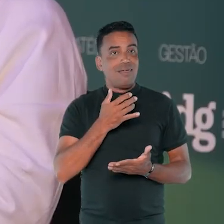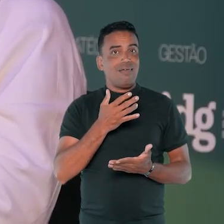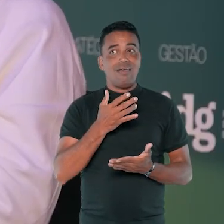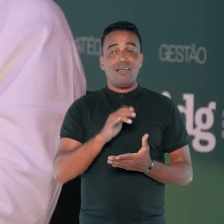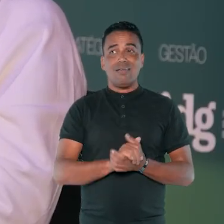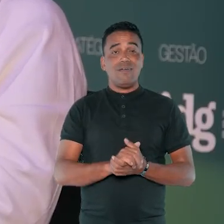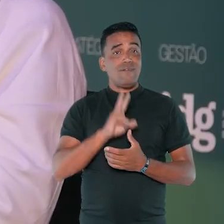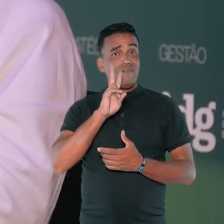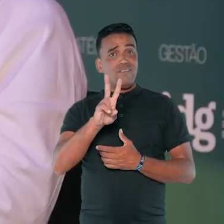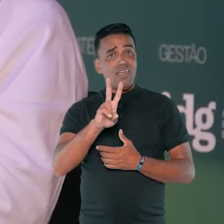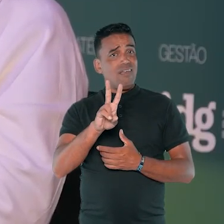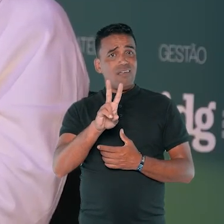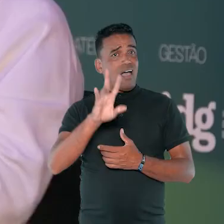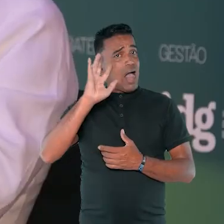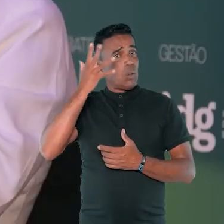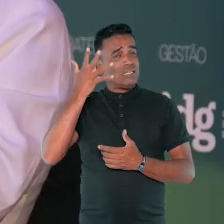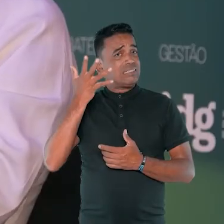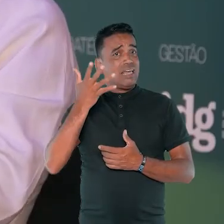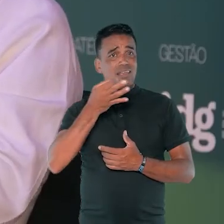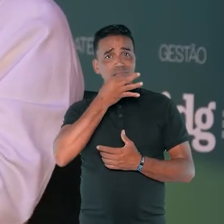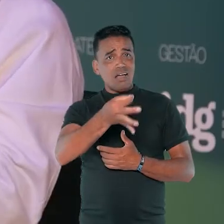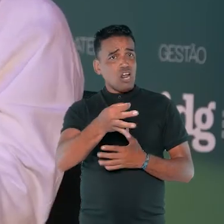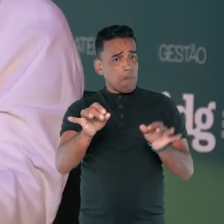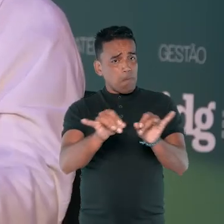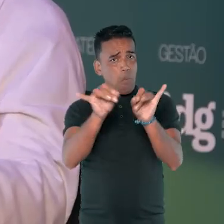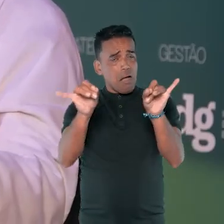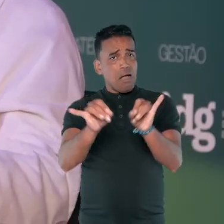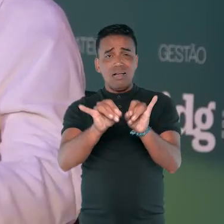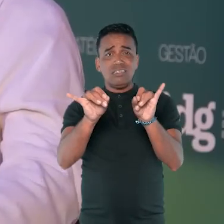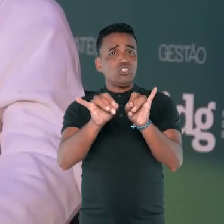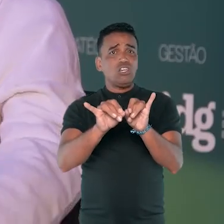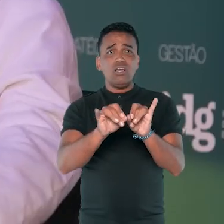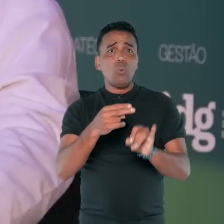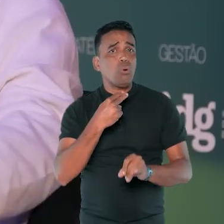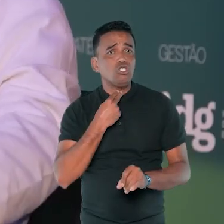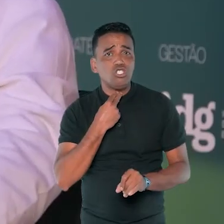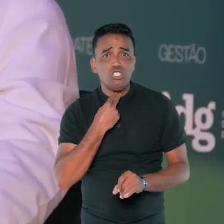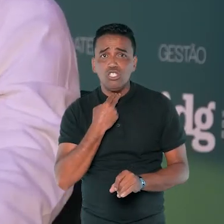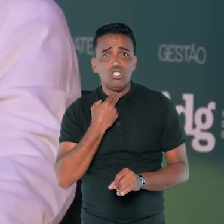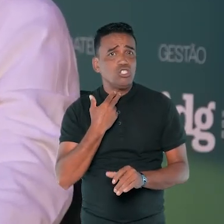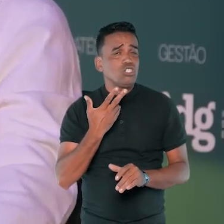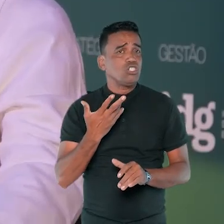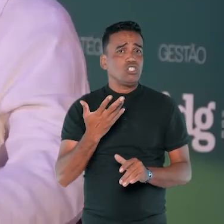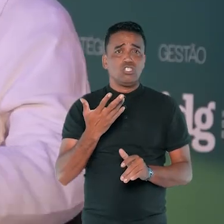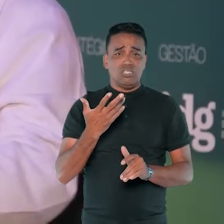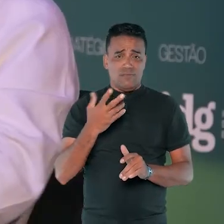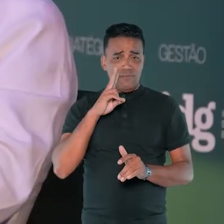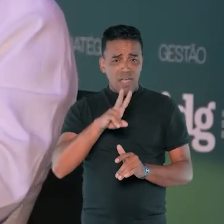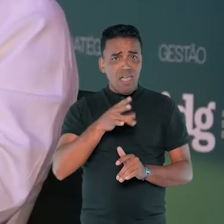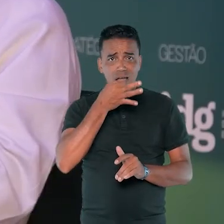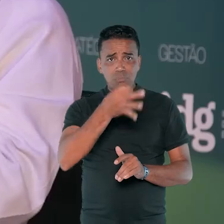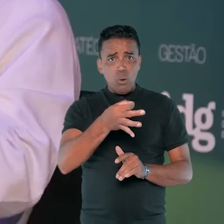banalizarmos coisas que não poderiam nunca ser banalizadas, né? Aqui no poema ele diz: